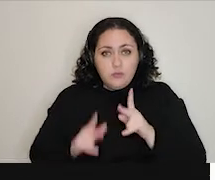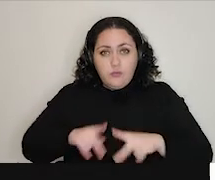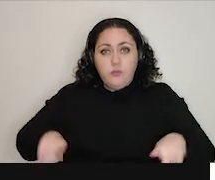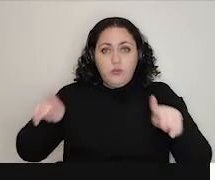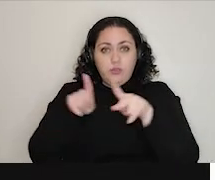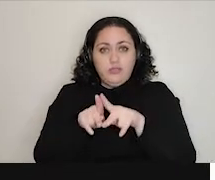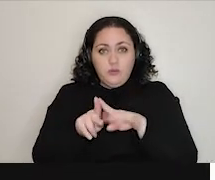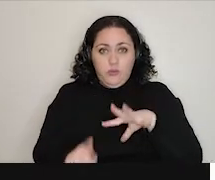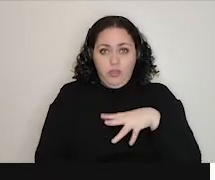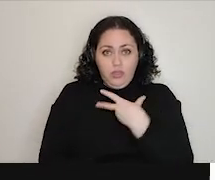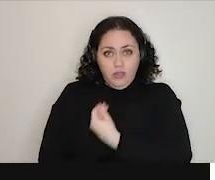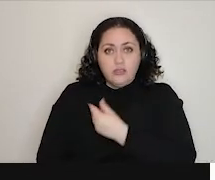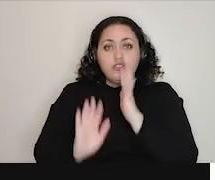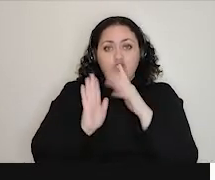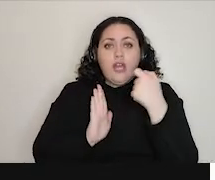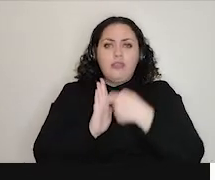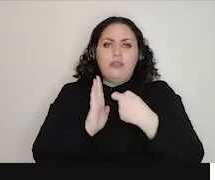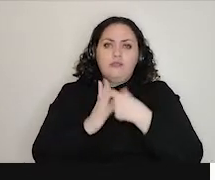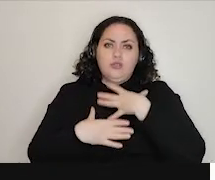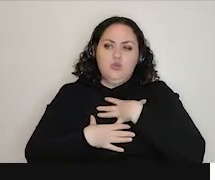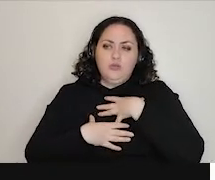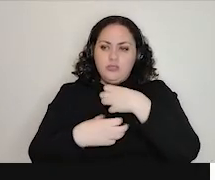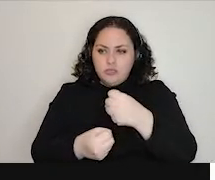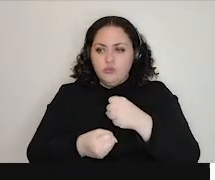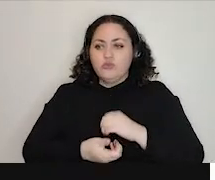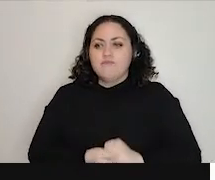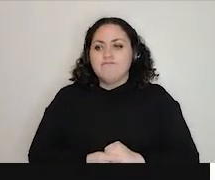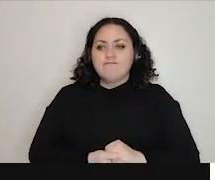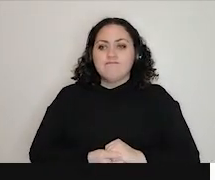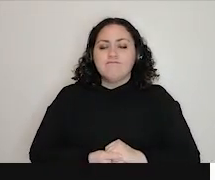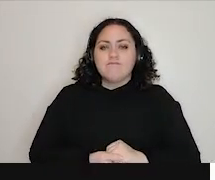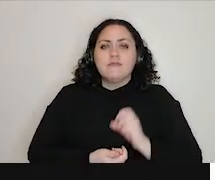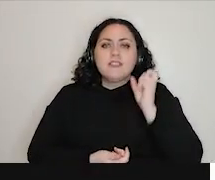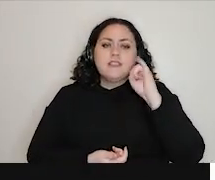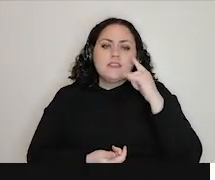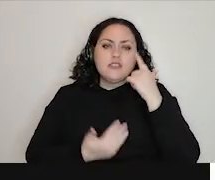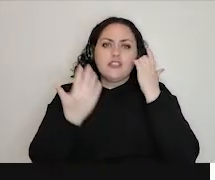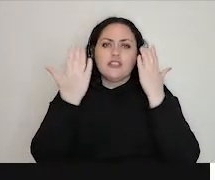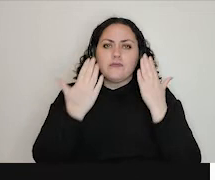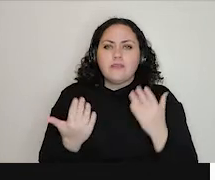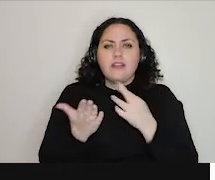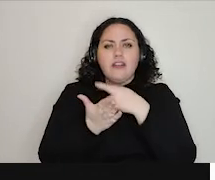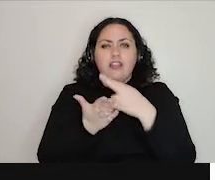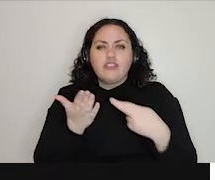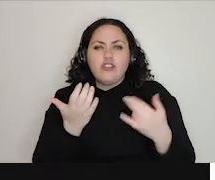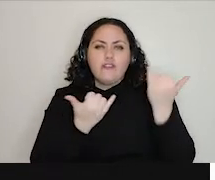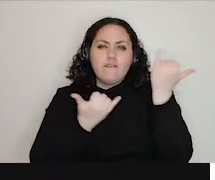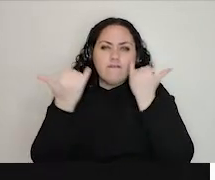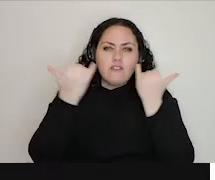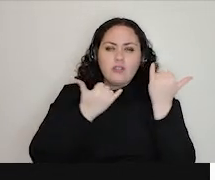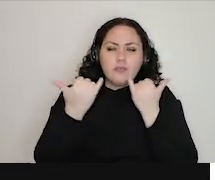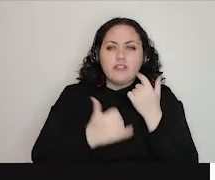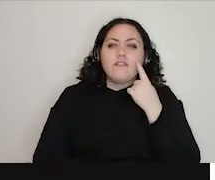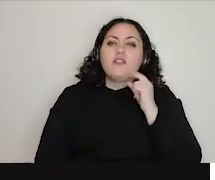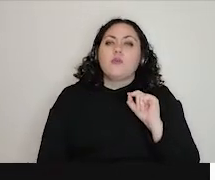suicídio. Então, quando a gente olha para esses dados epidemiológicos, quando a gente vai olhar para esses relatórios, a gente vê